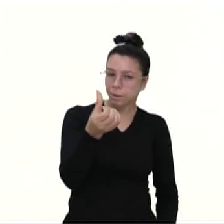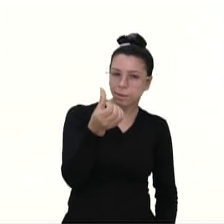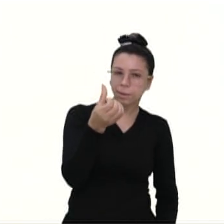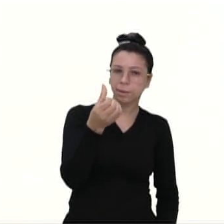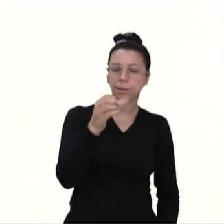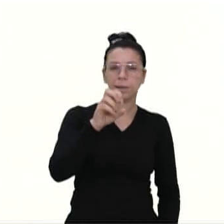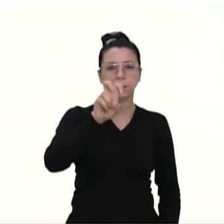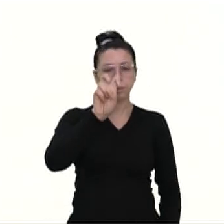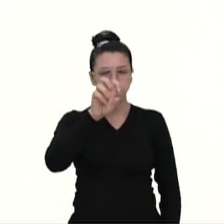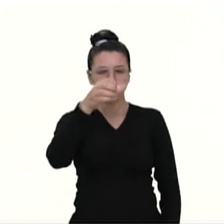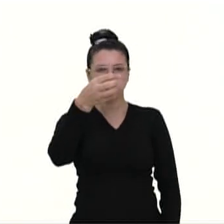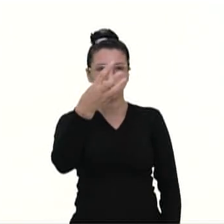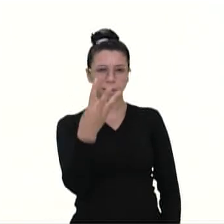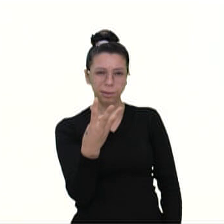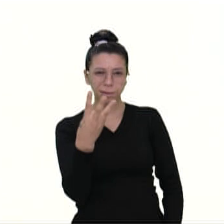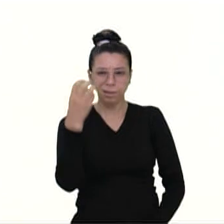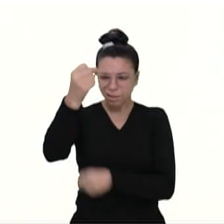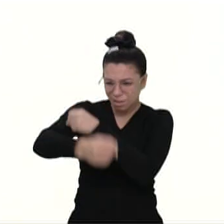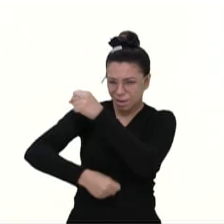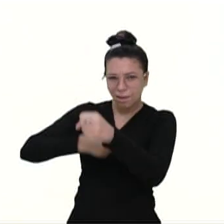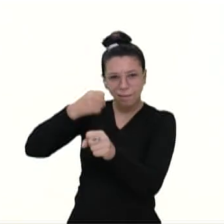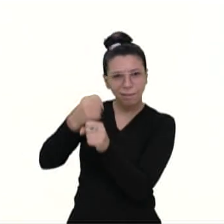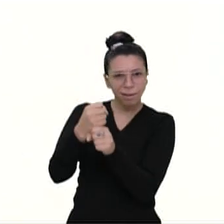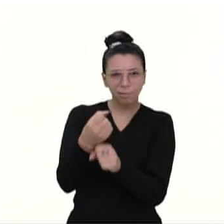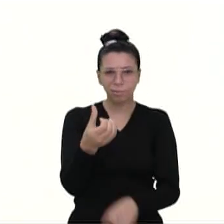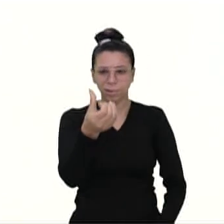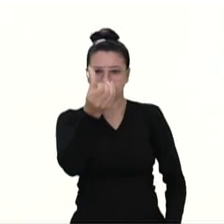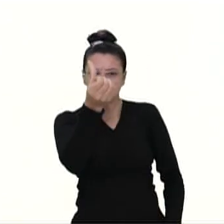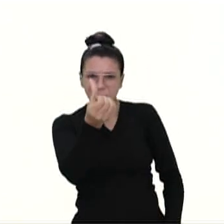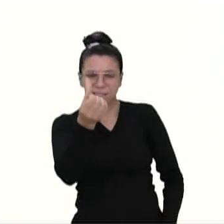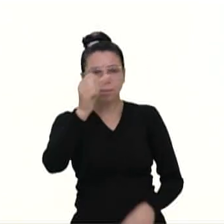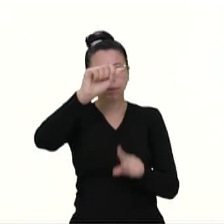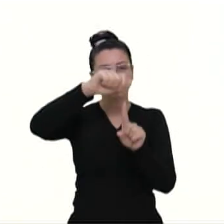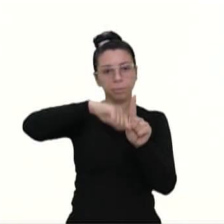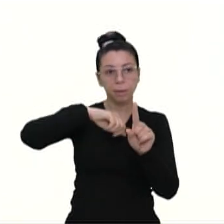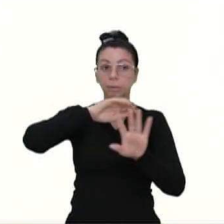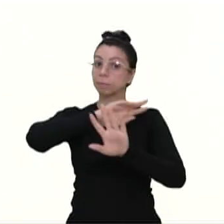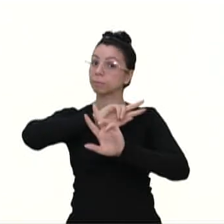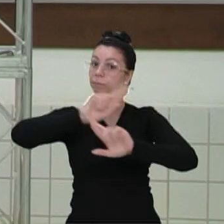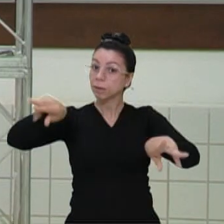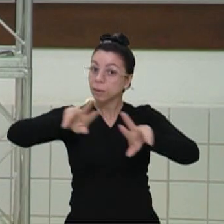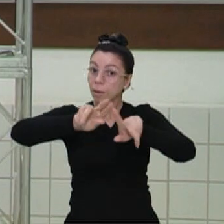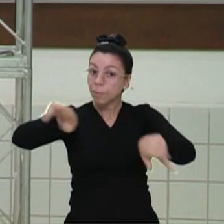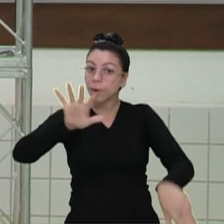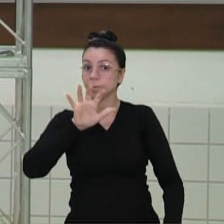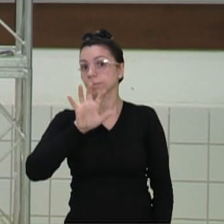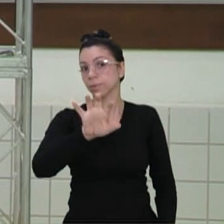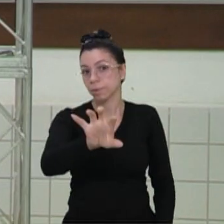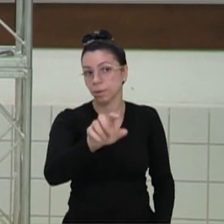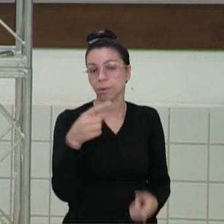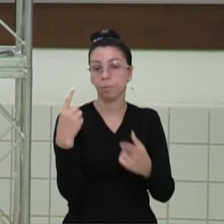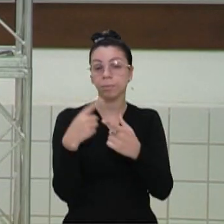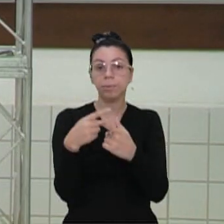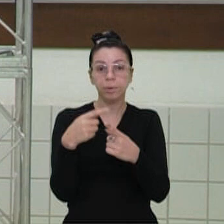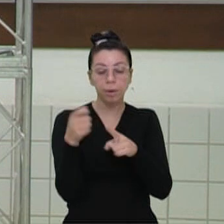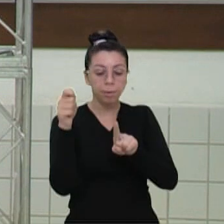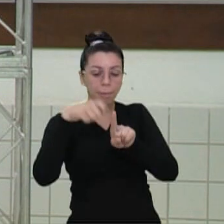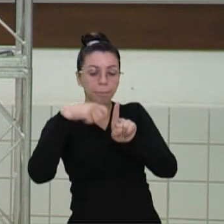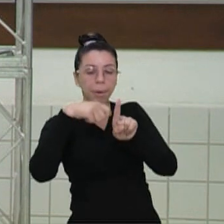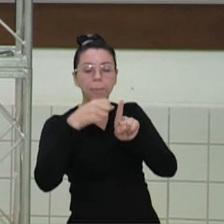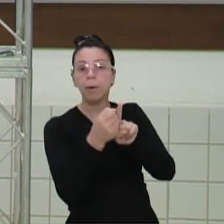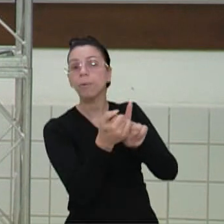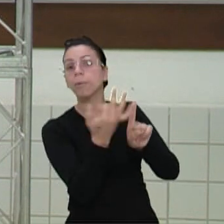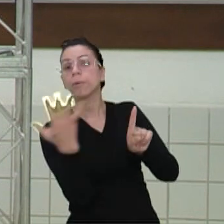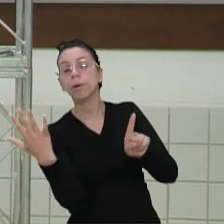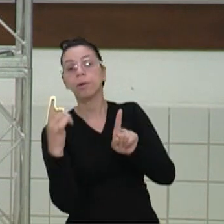isso? Não, porque a contagem do número de meses no ano